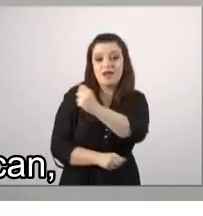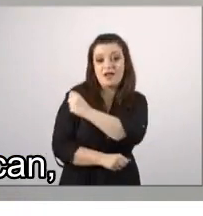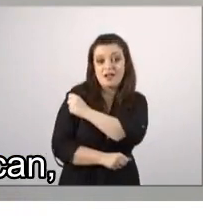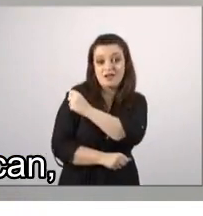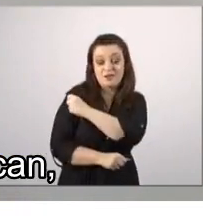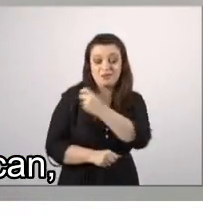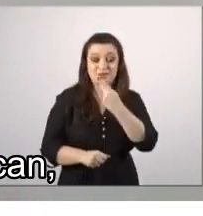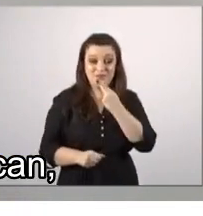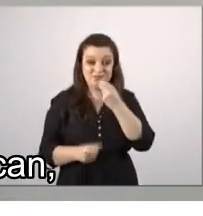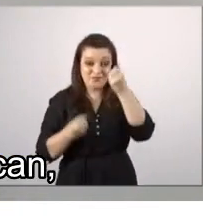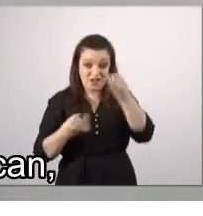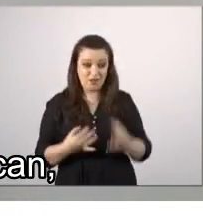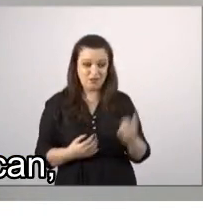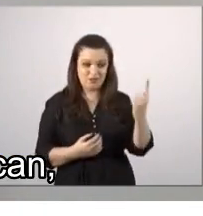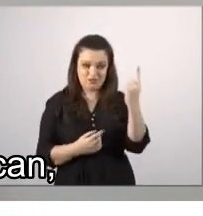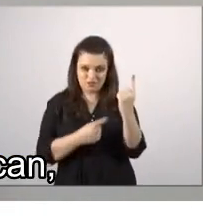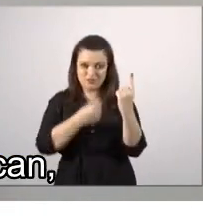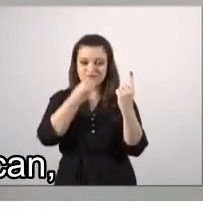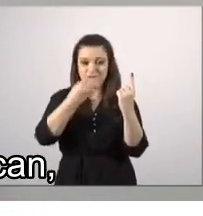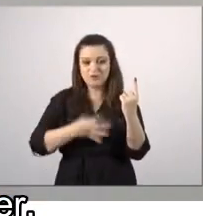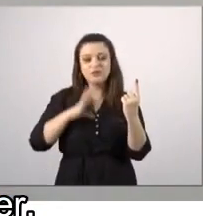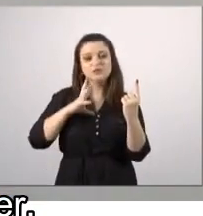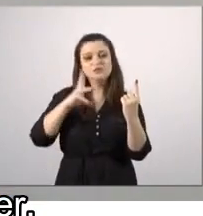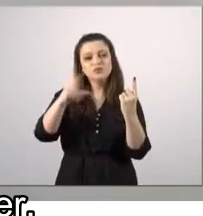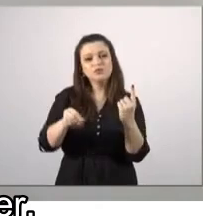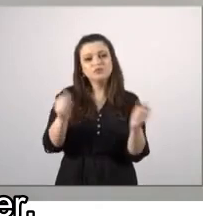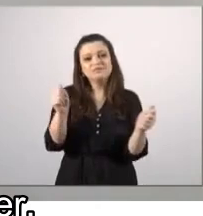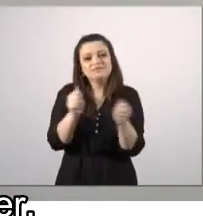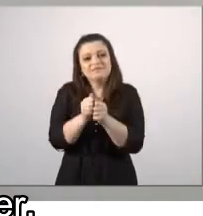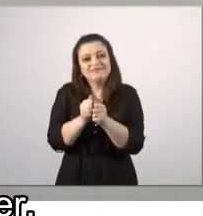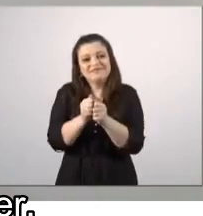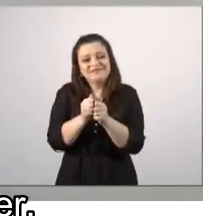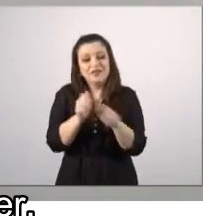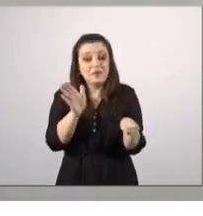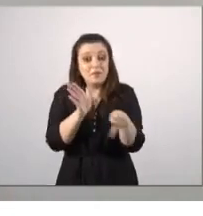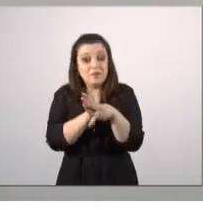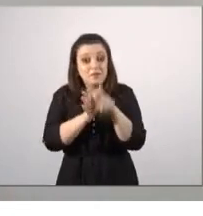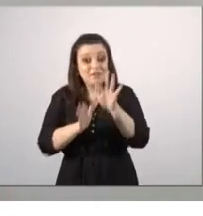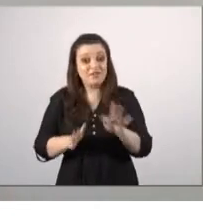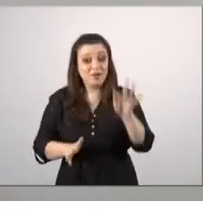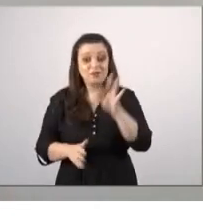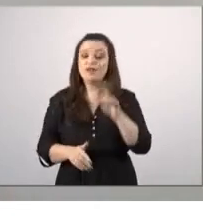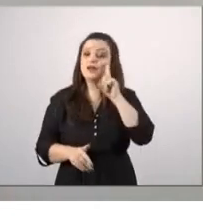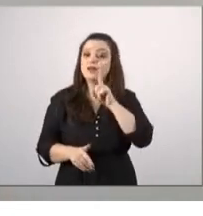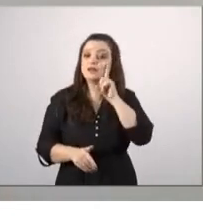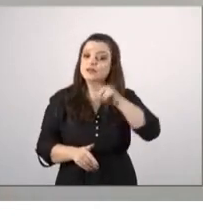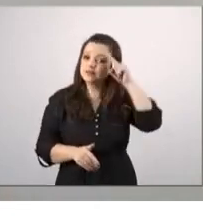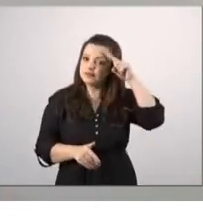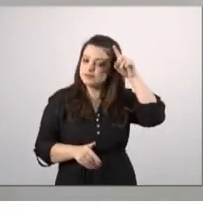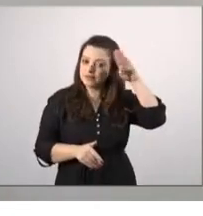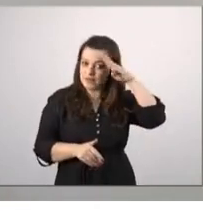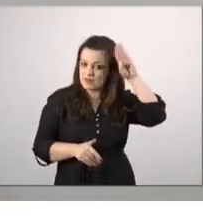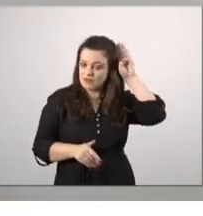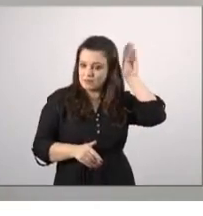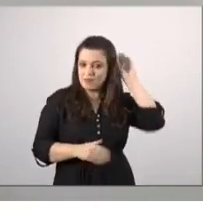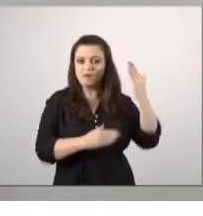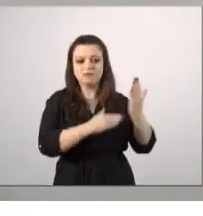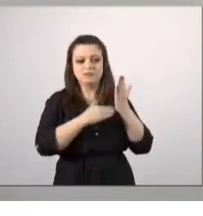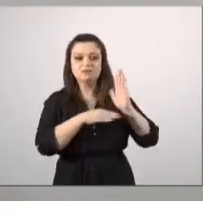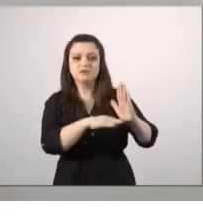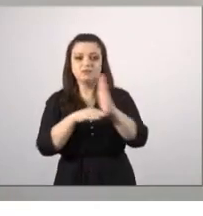no American, todo mundo é muito unido. Todo mundo está sempre se ajudando, coisa que nos outros cursos não era uma